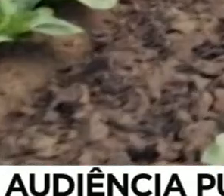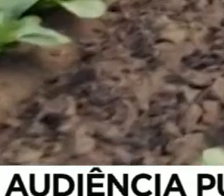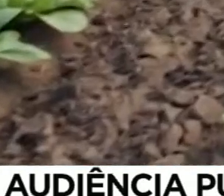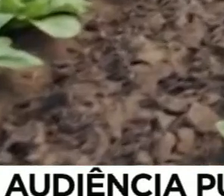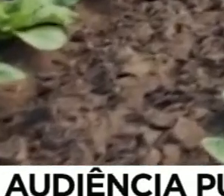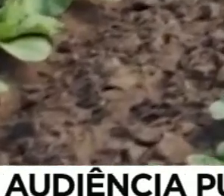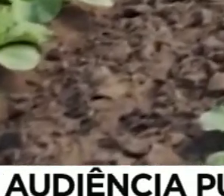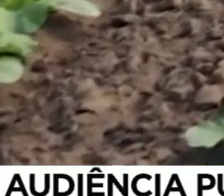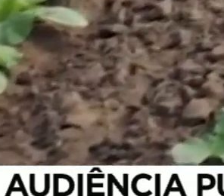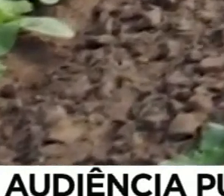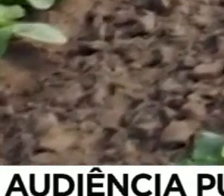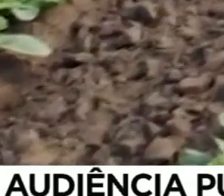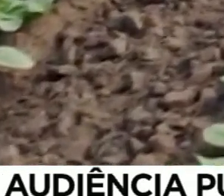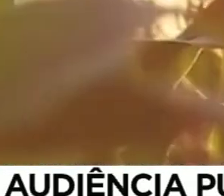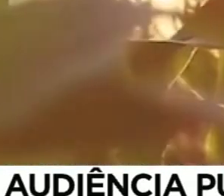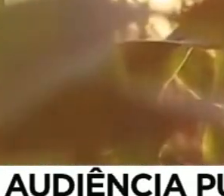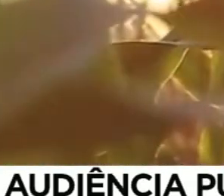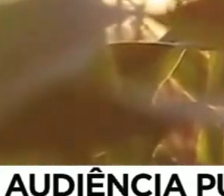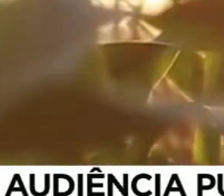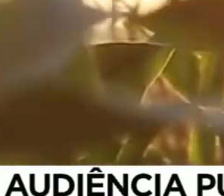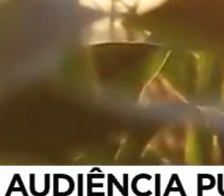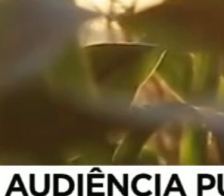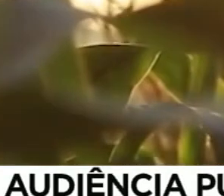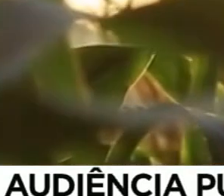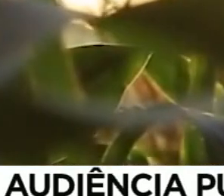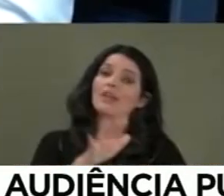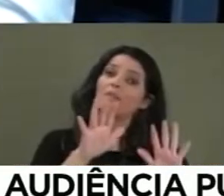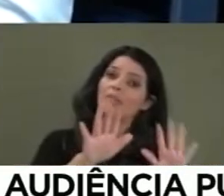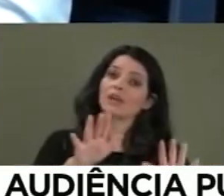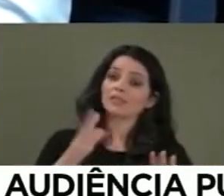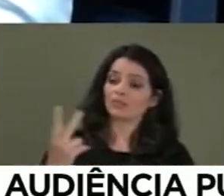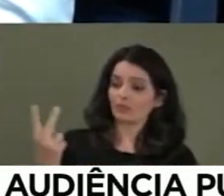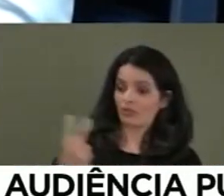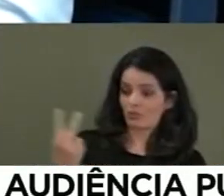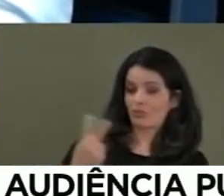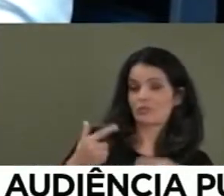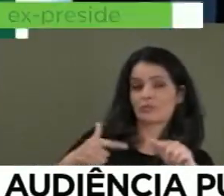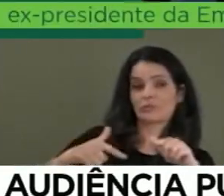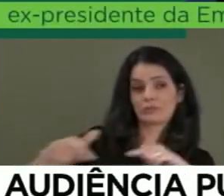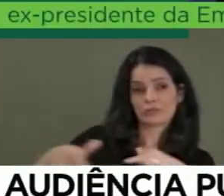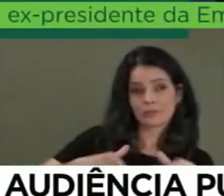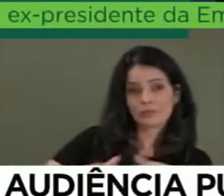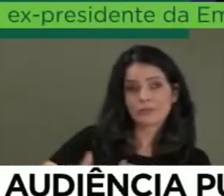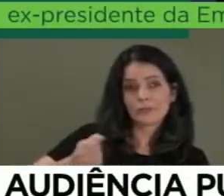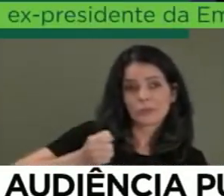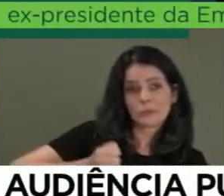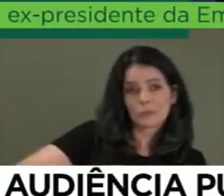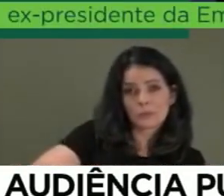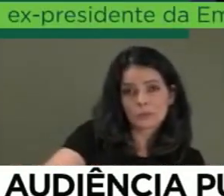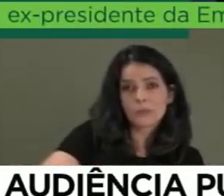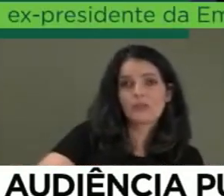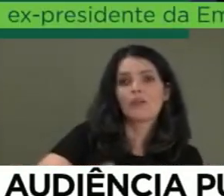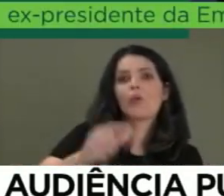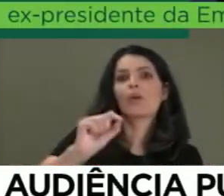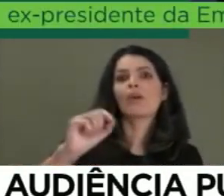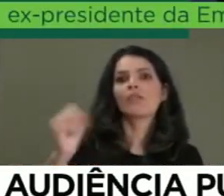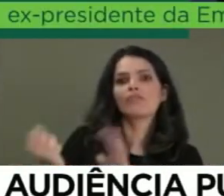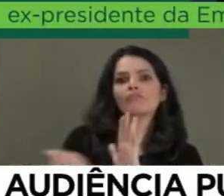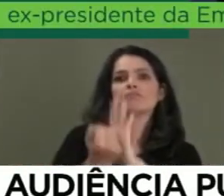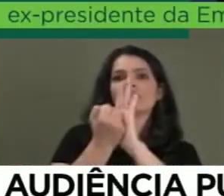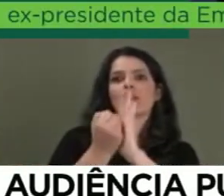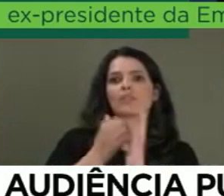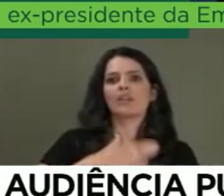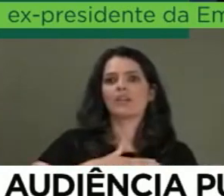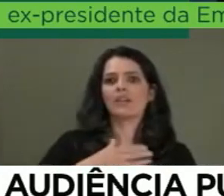legado colhido até hoje pela empresa. Nós trabalhamos muito tempo junto e marcou para